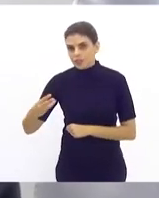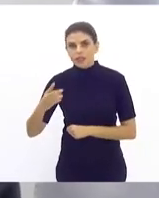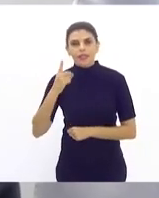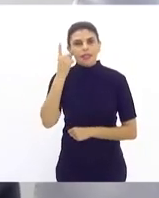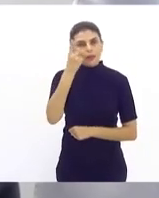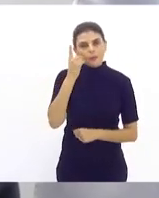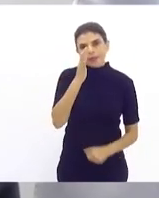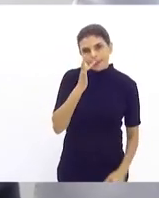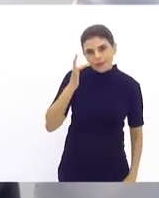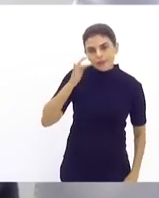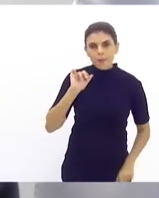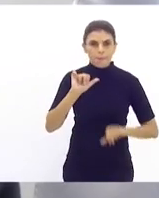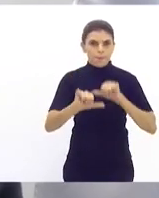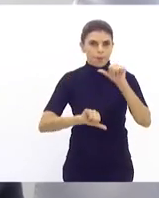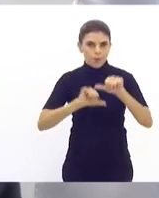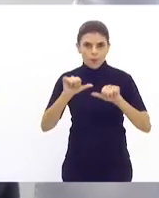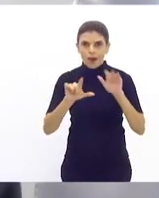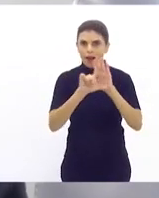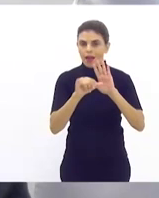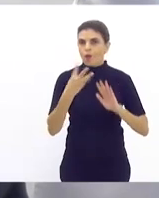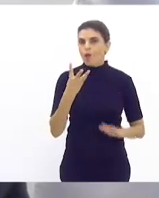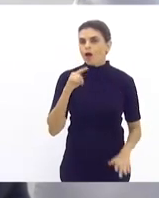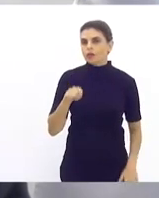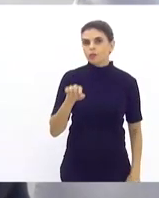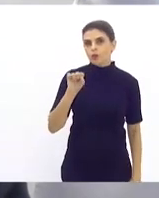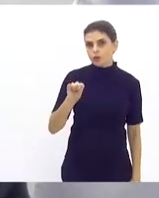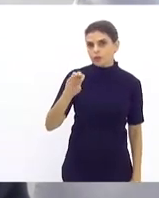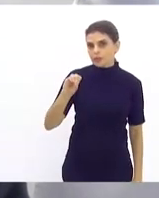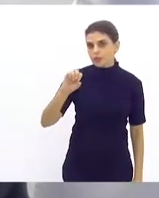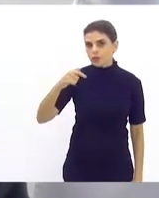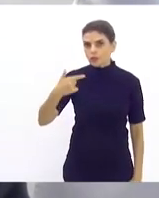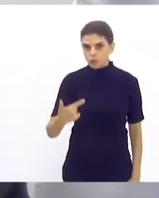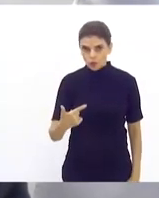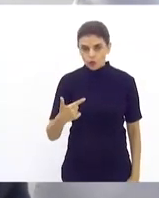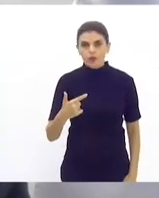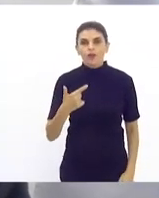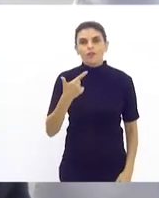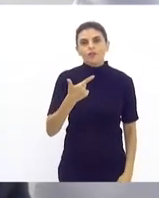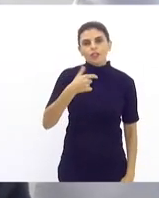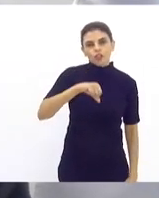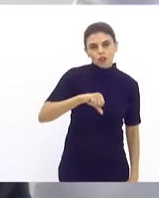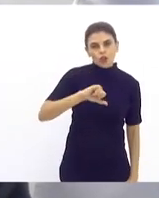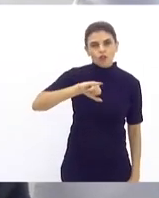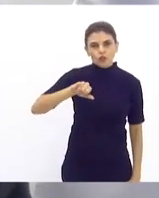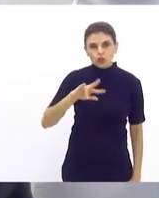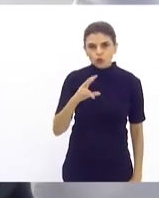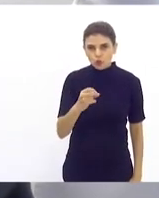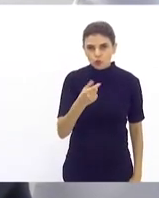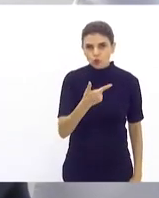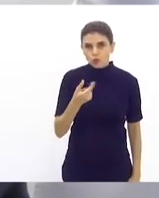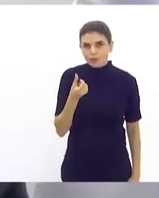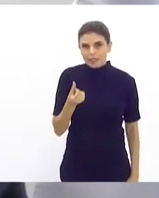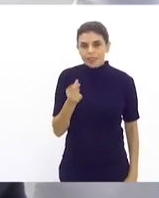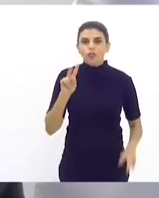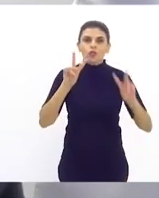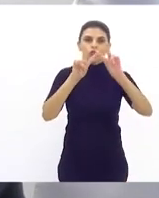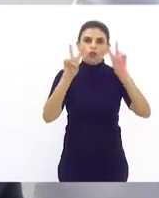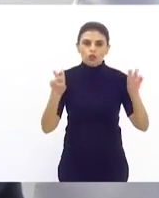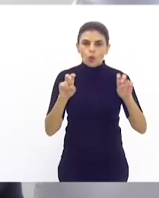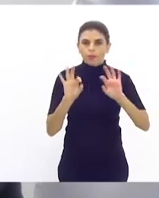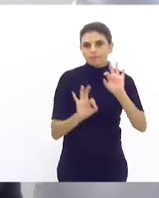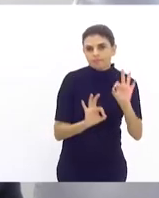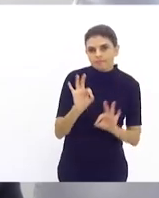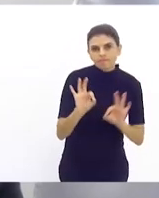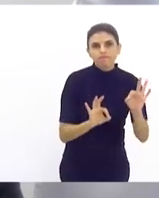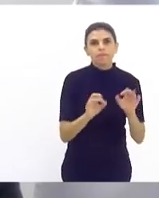Flávio Serafini, que modifica a lei 4.802, de 29 de junho de 2006, que dispõe sobre a reestruturação